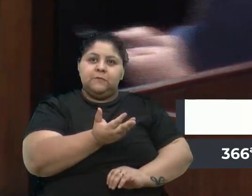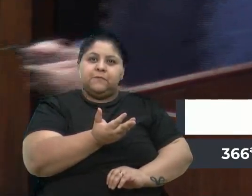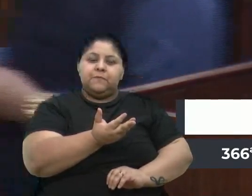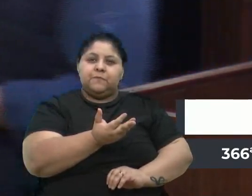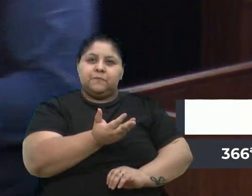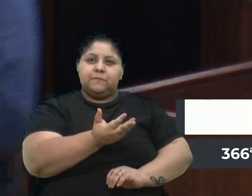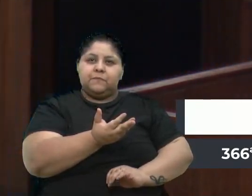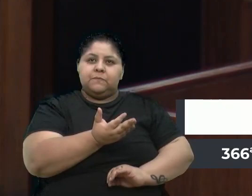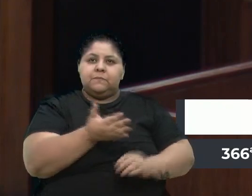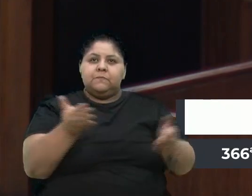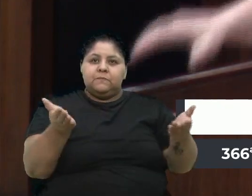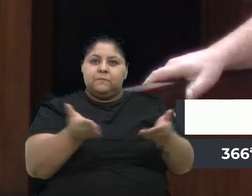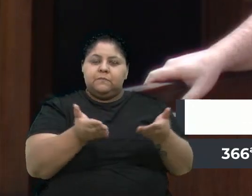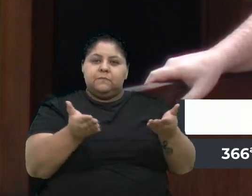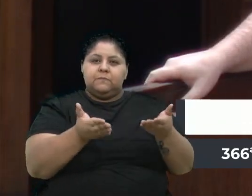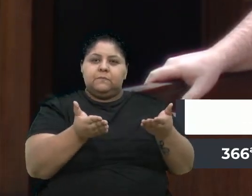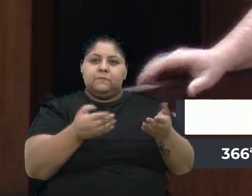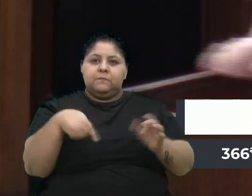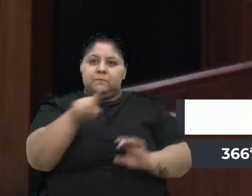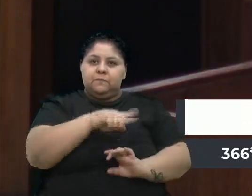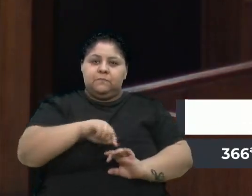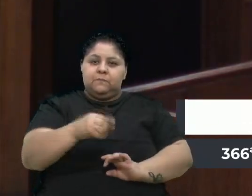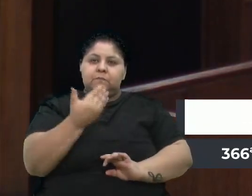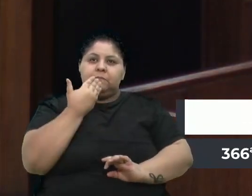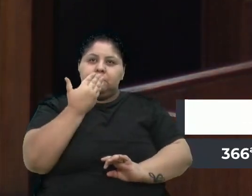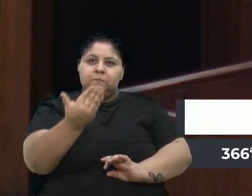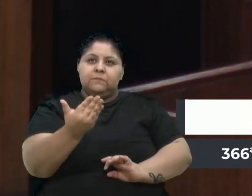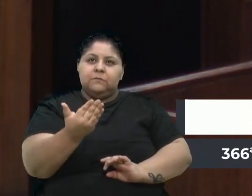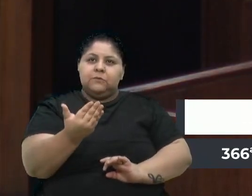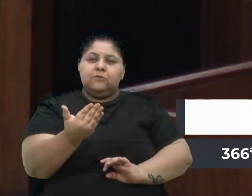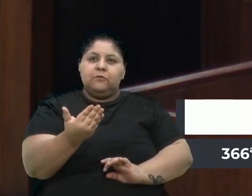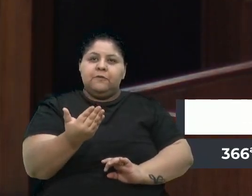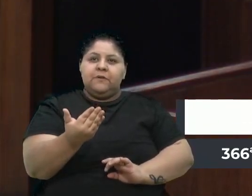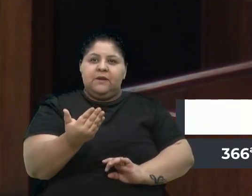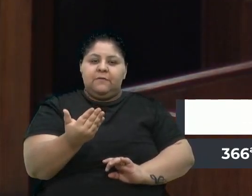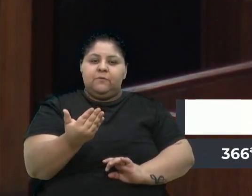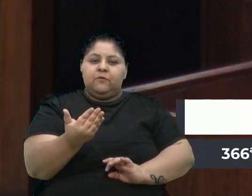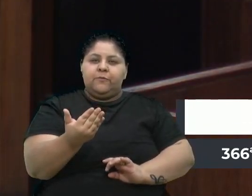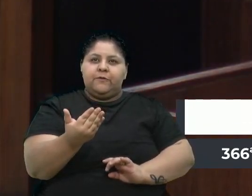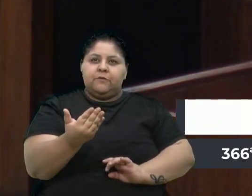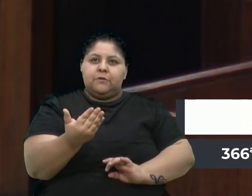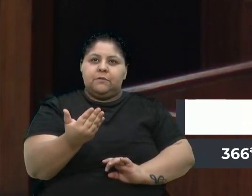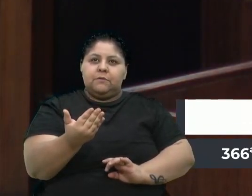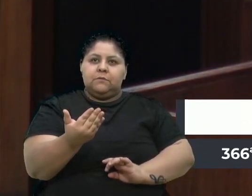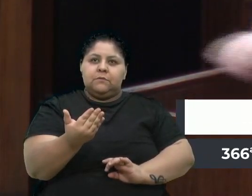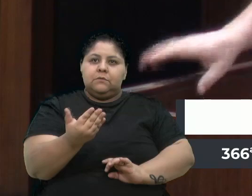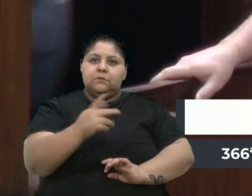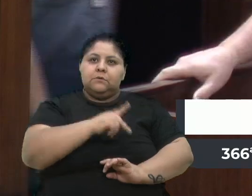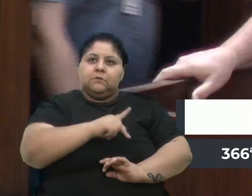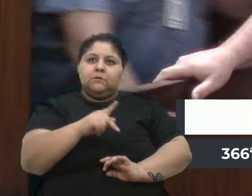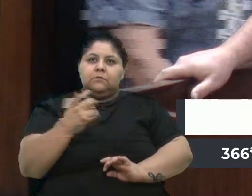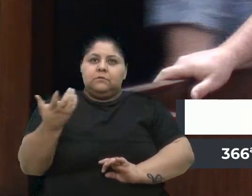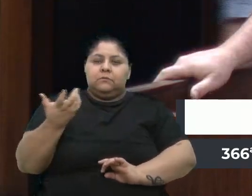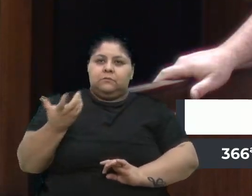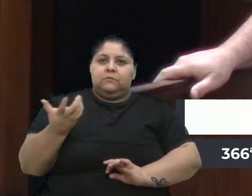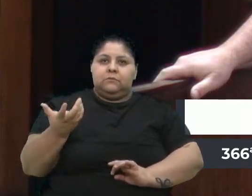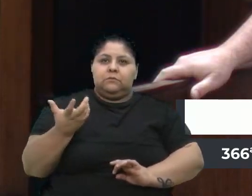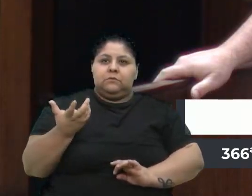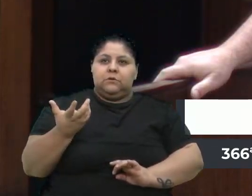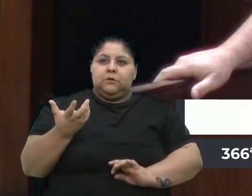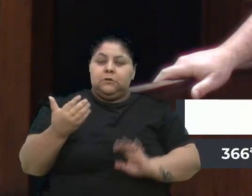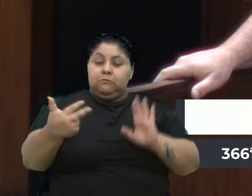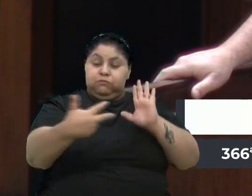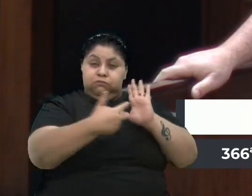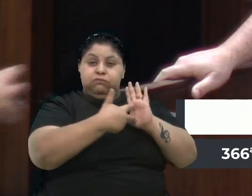quando necessitar, vereador, só solicitar que eu lhe devolvo. Senhor presidente, eu quero chamar a atenção